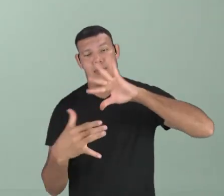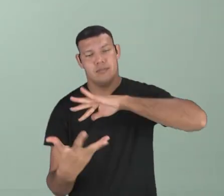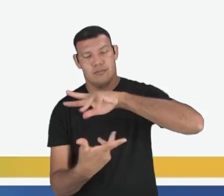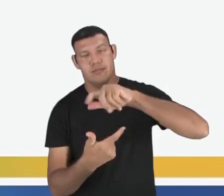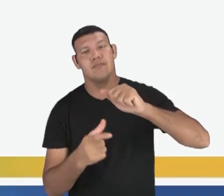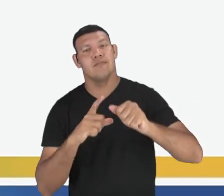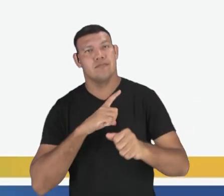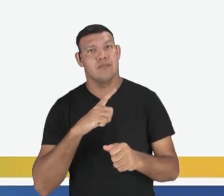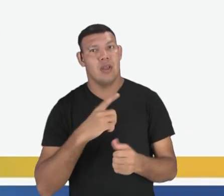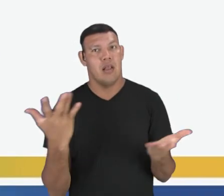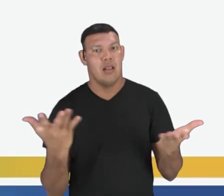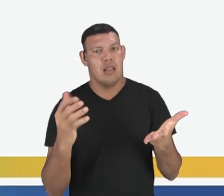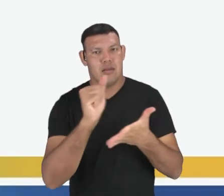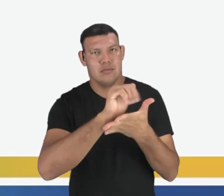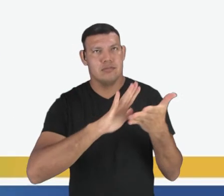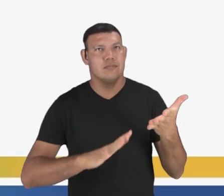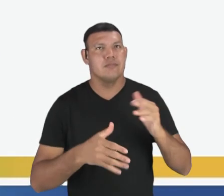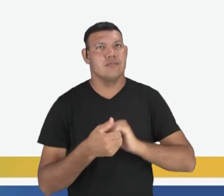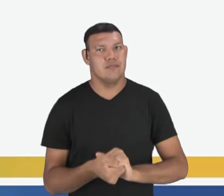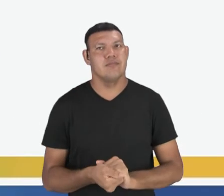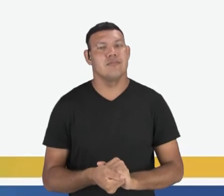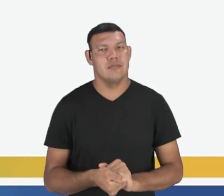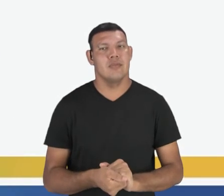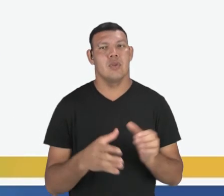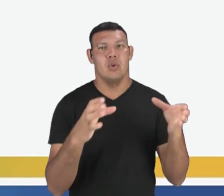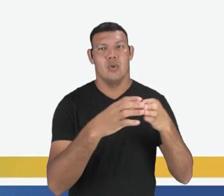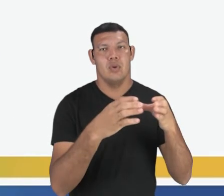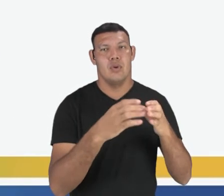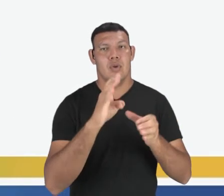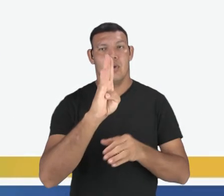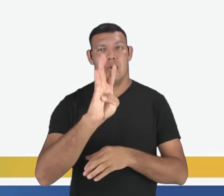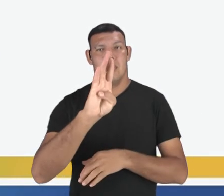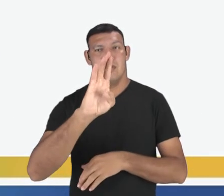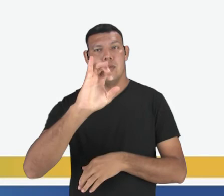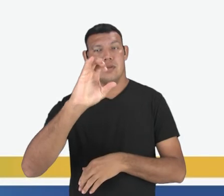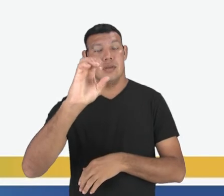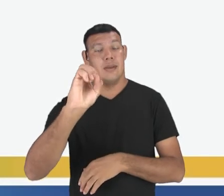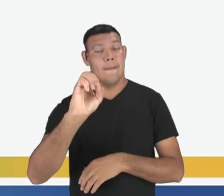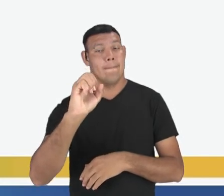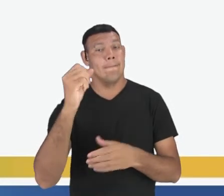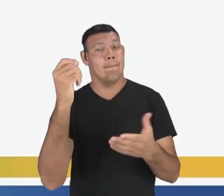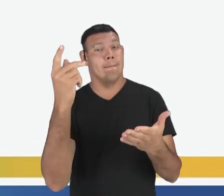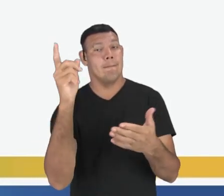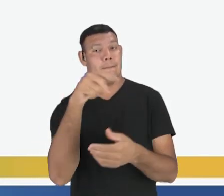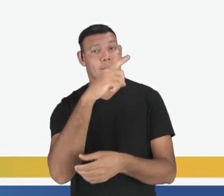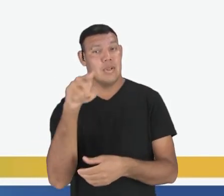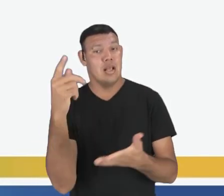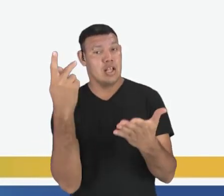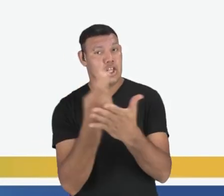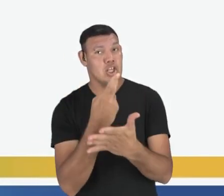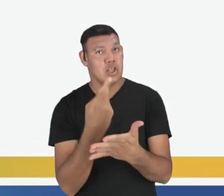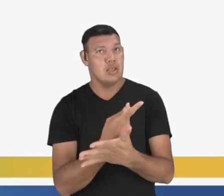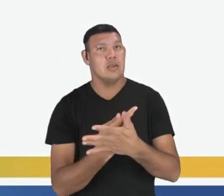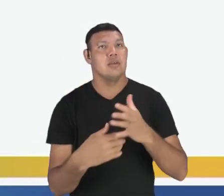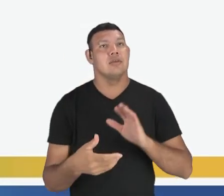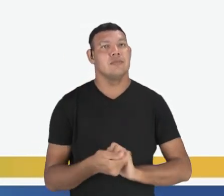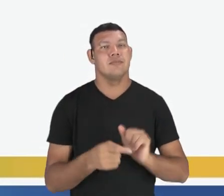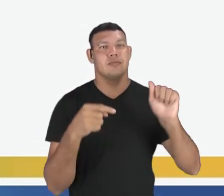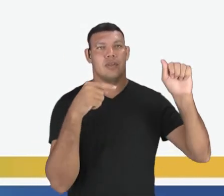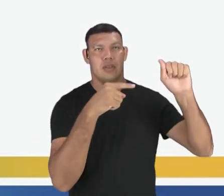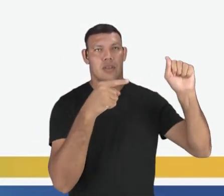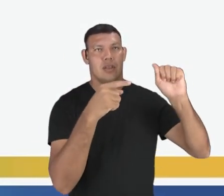Preste bem atenção. Sobre os BRICS, assinale o que for incorreto. É um grupo, letra A, é um grupo formado pelos